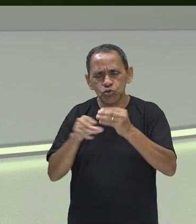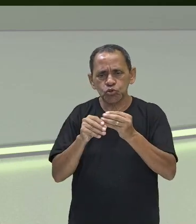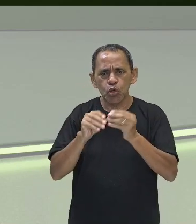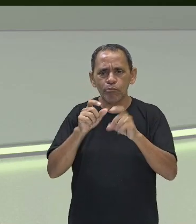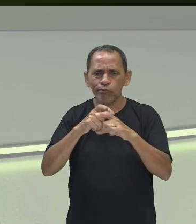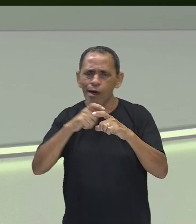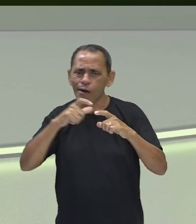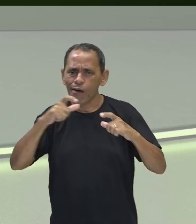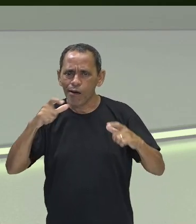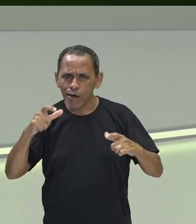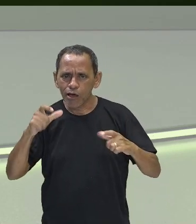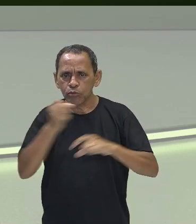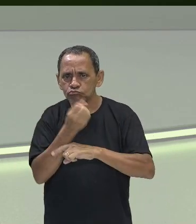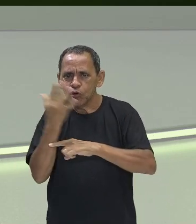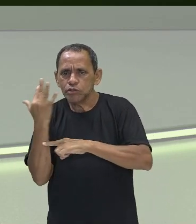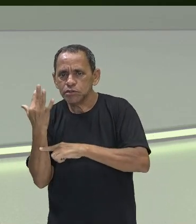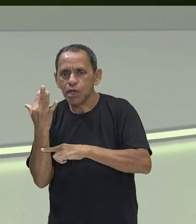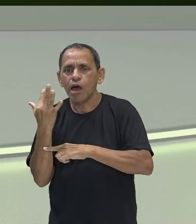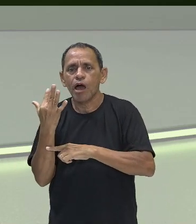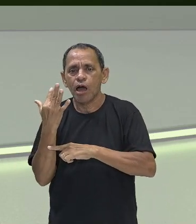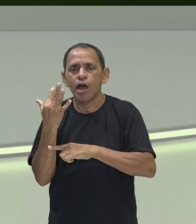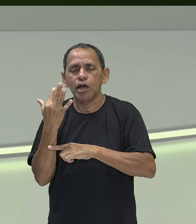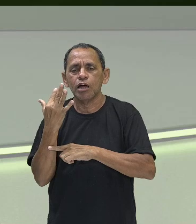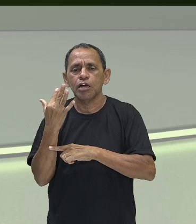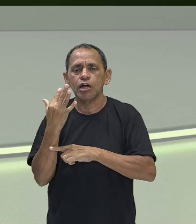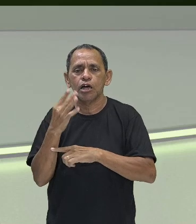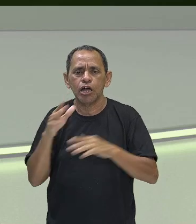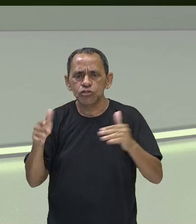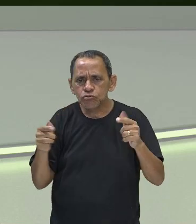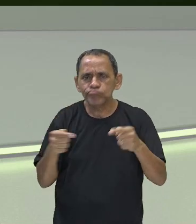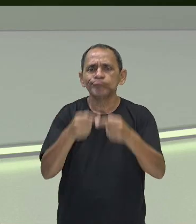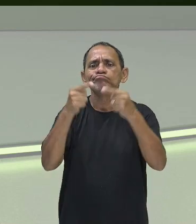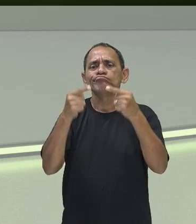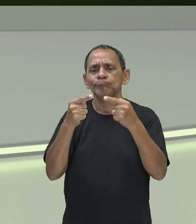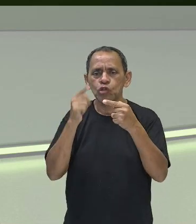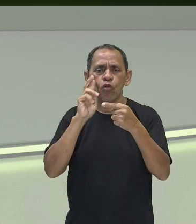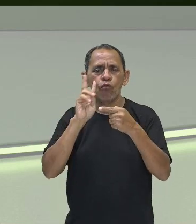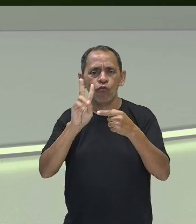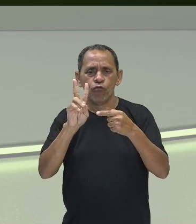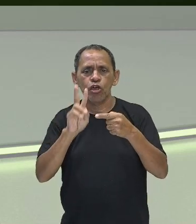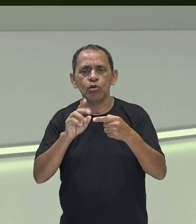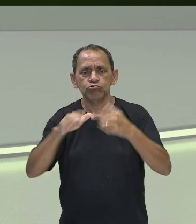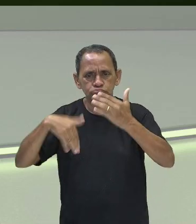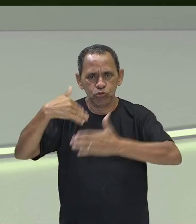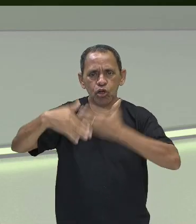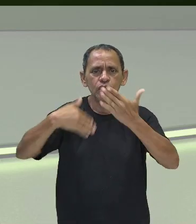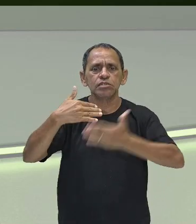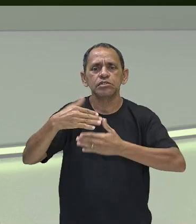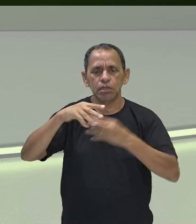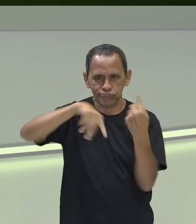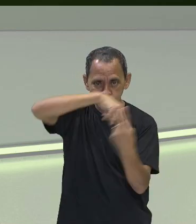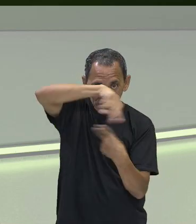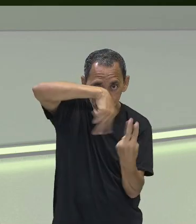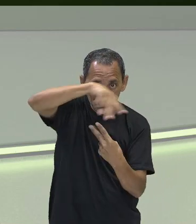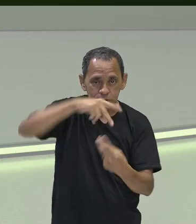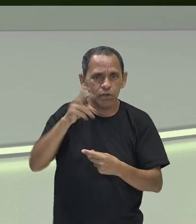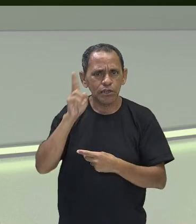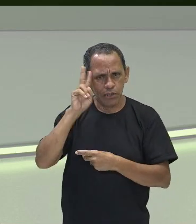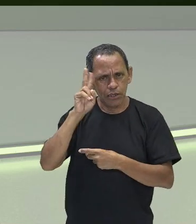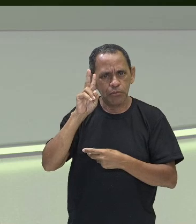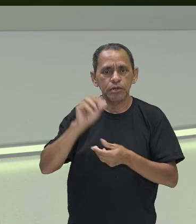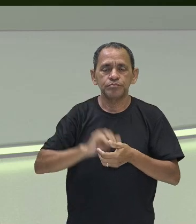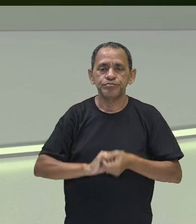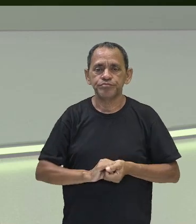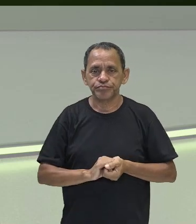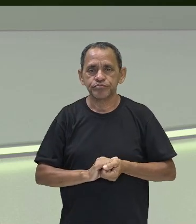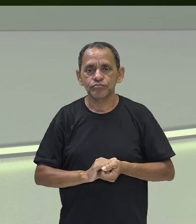né, conforme nós vimos na ilustração daquele processo de centrifugação, e que vocês têm aqui